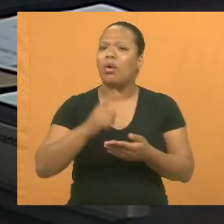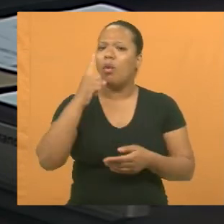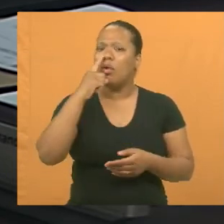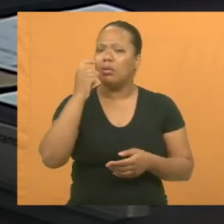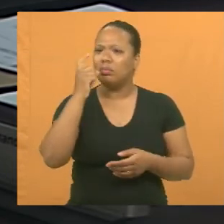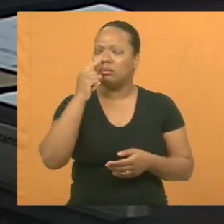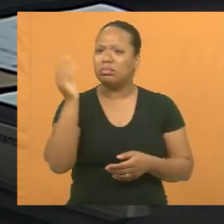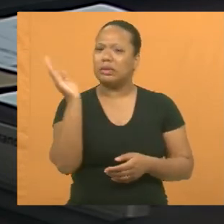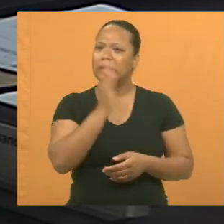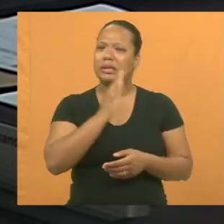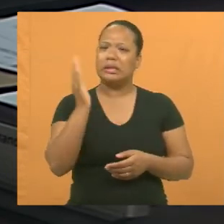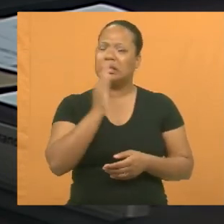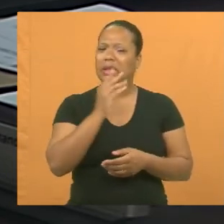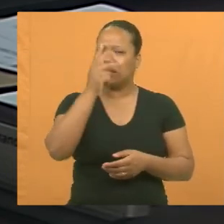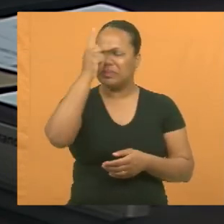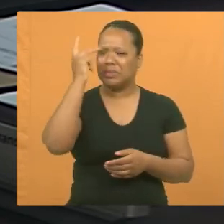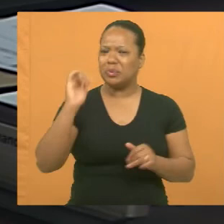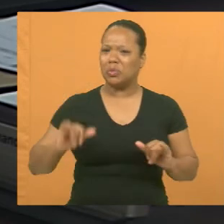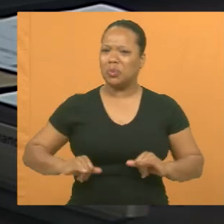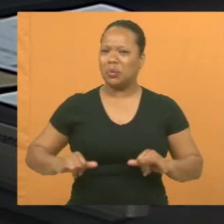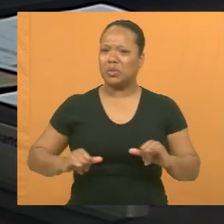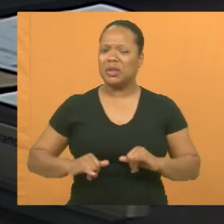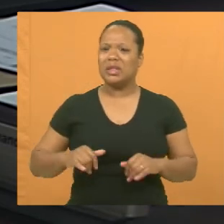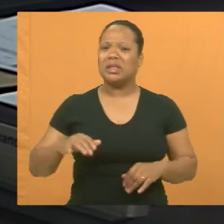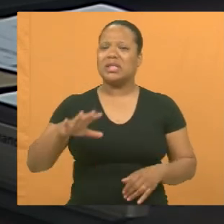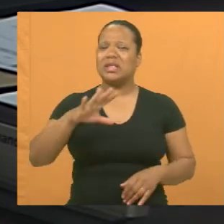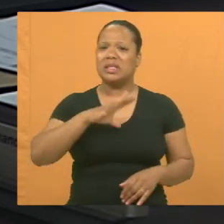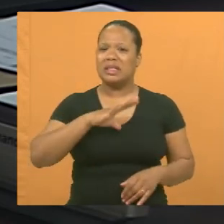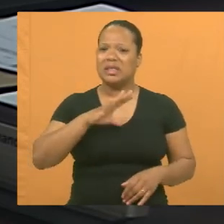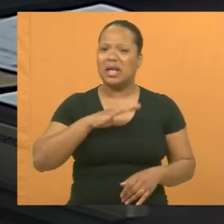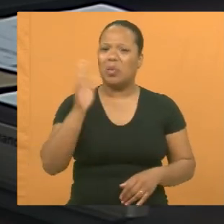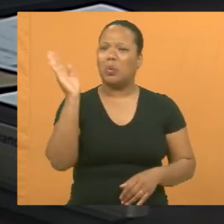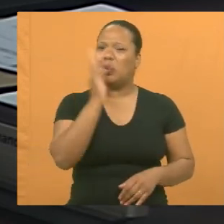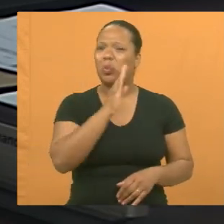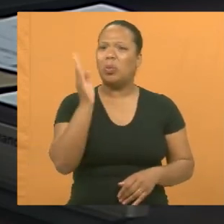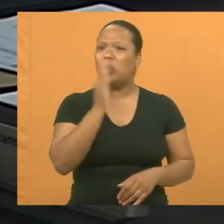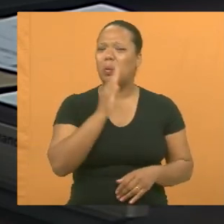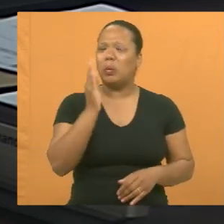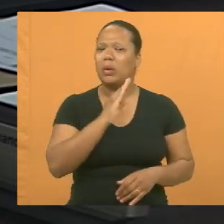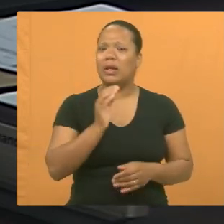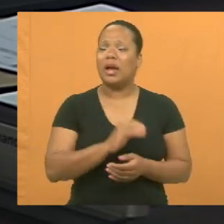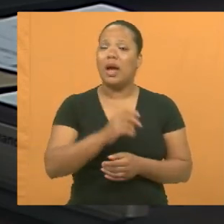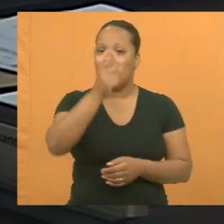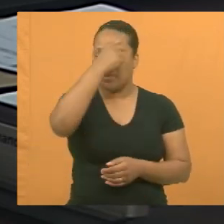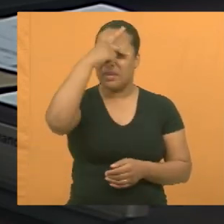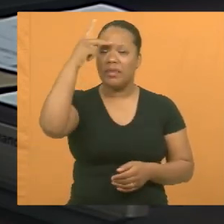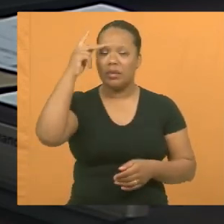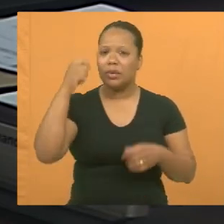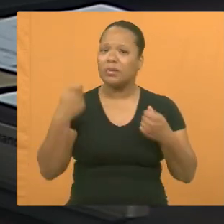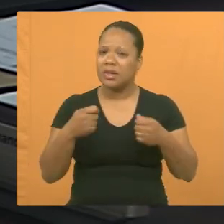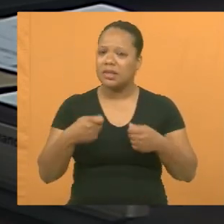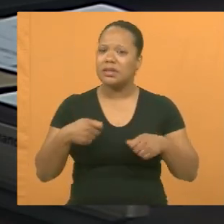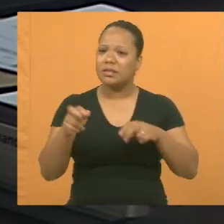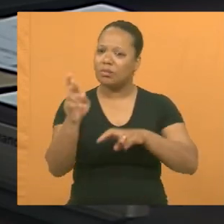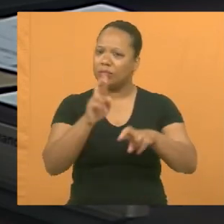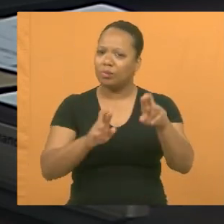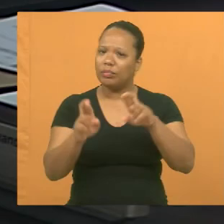cheiro horrível. Ninguém aguenta. O centro da cidade, muitos pontos estão fedendo. A prefeitura precisa ver isso.